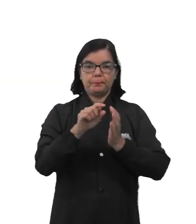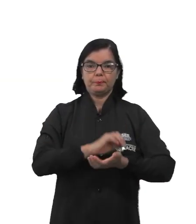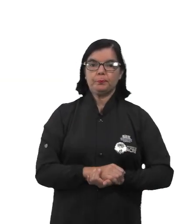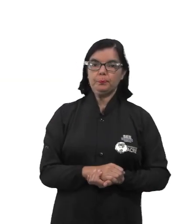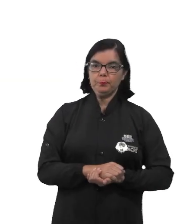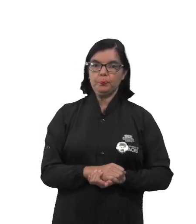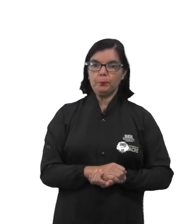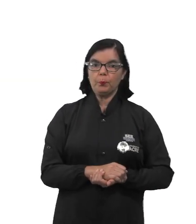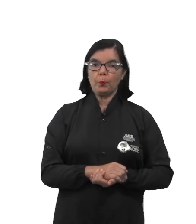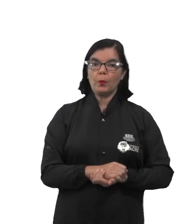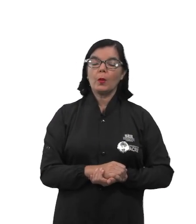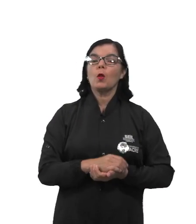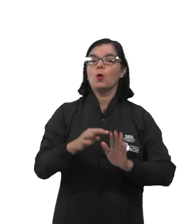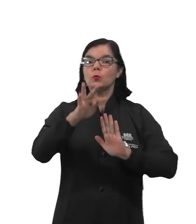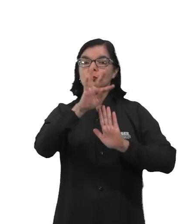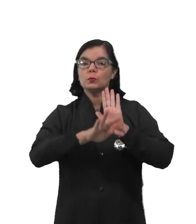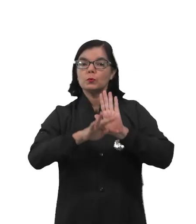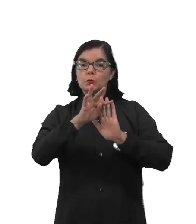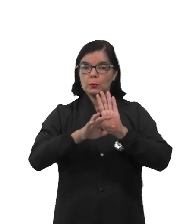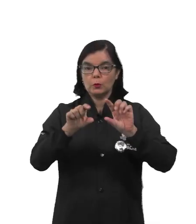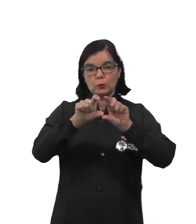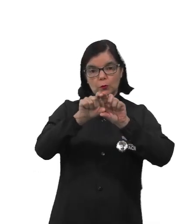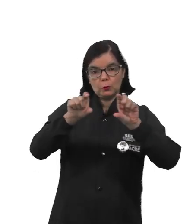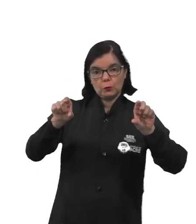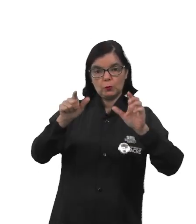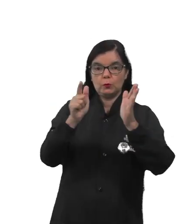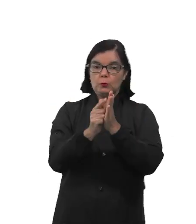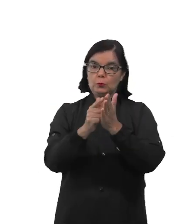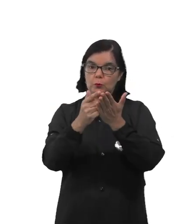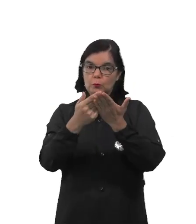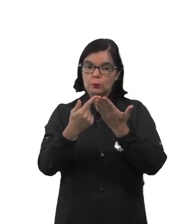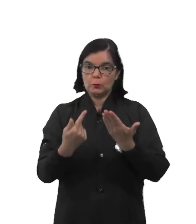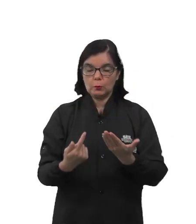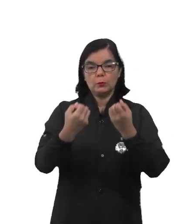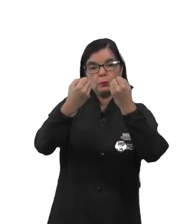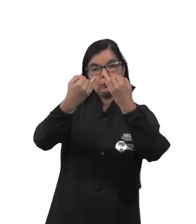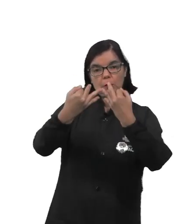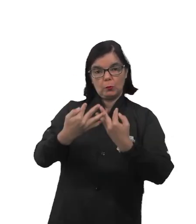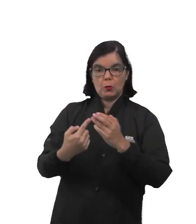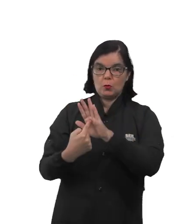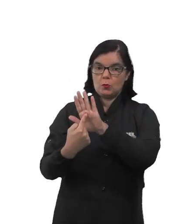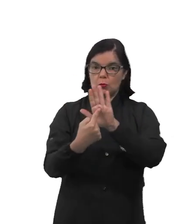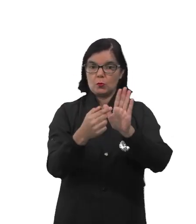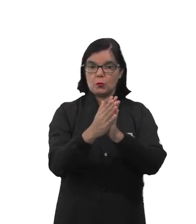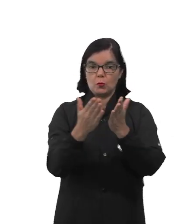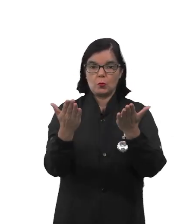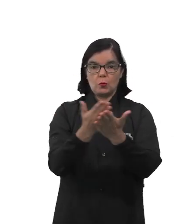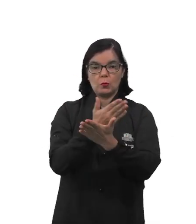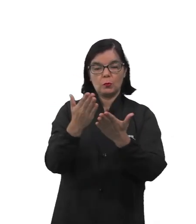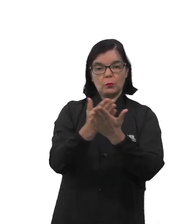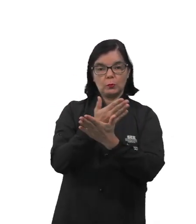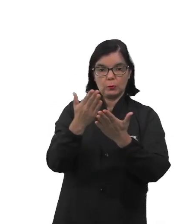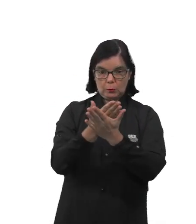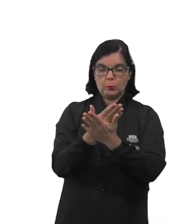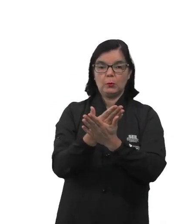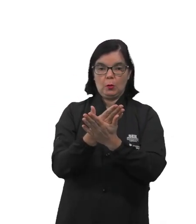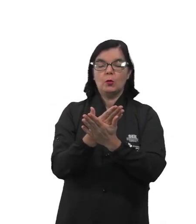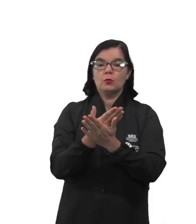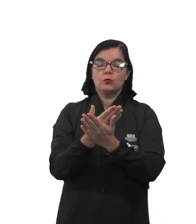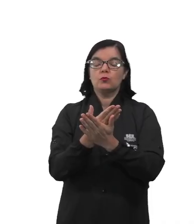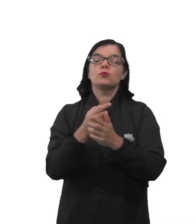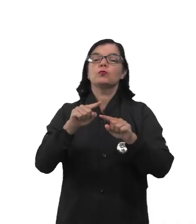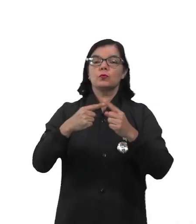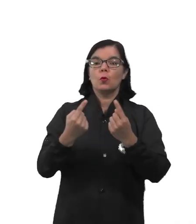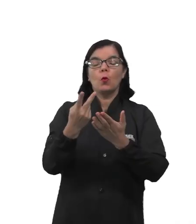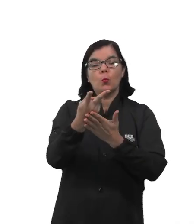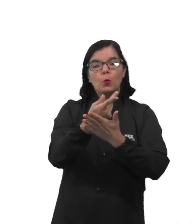O fragmento do texto jornalístico aborda o lançamento de um livro sobre a arte